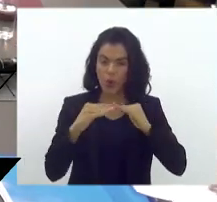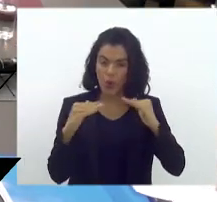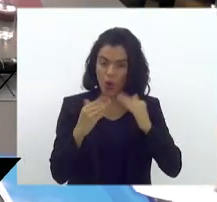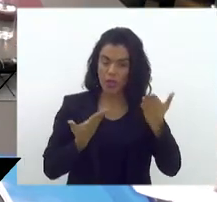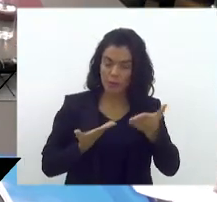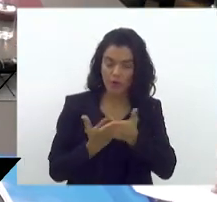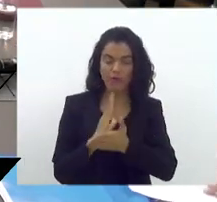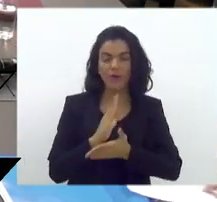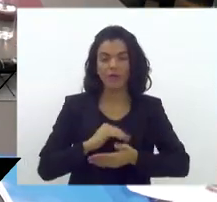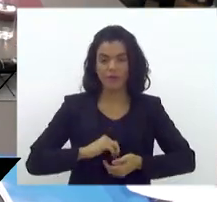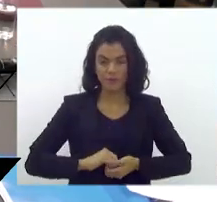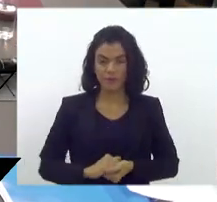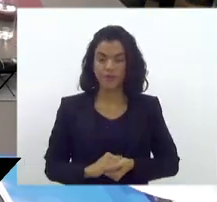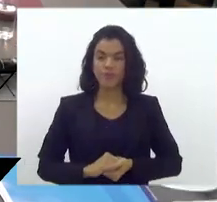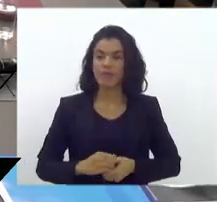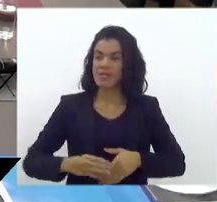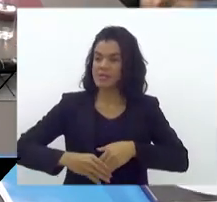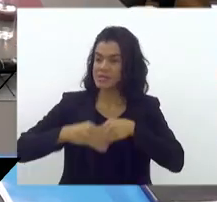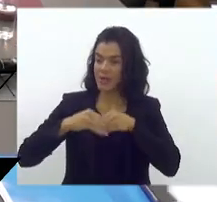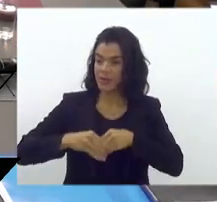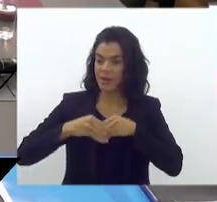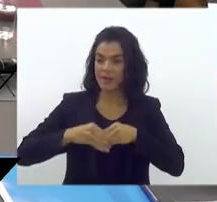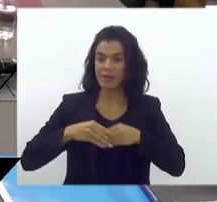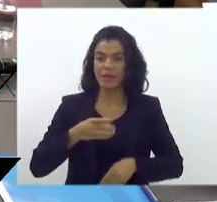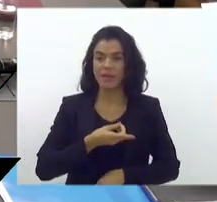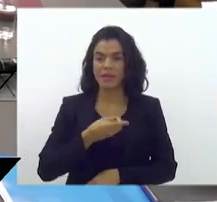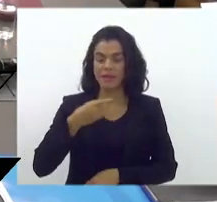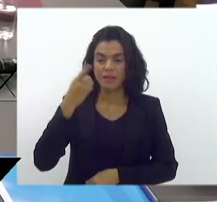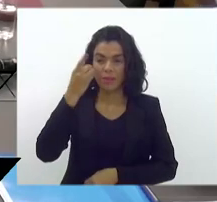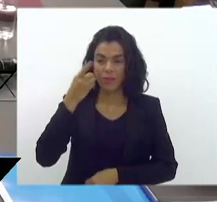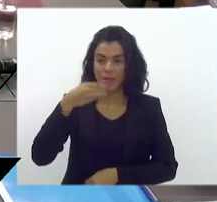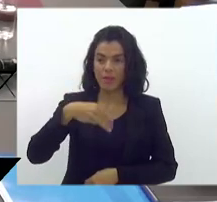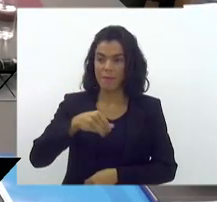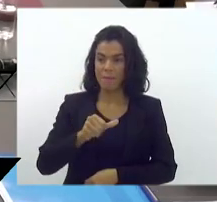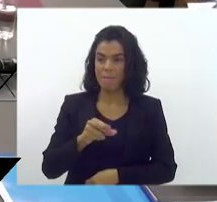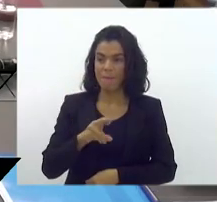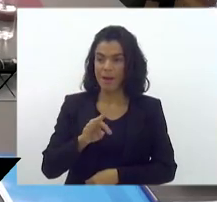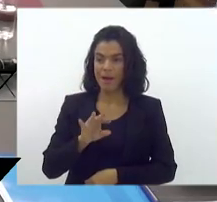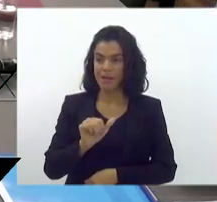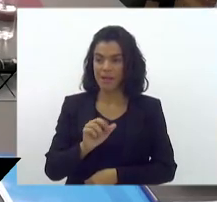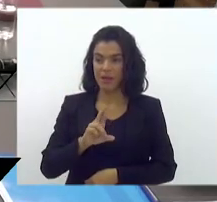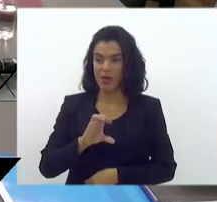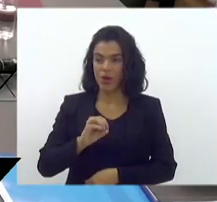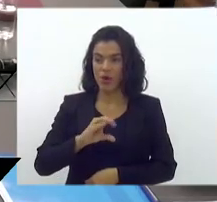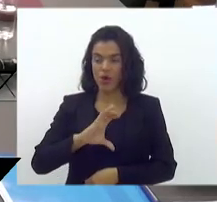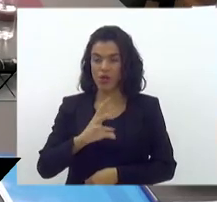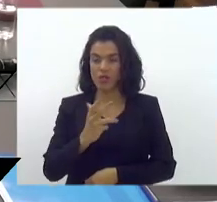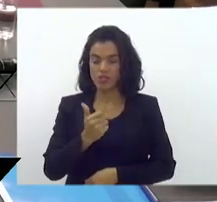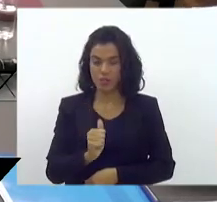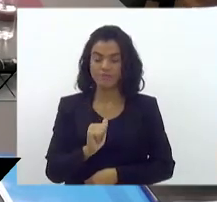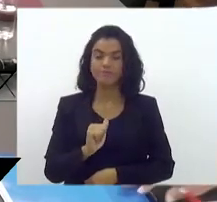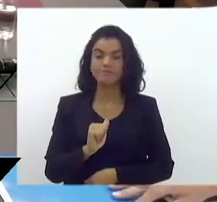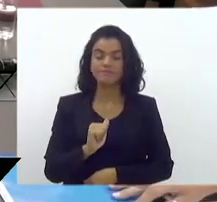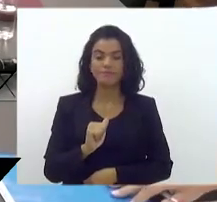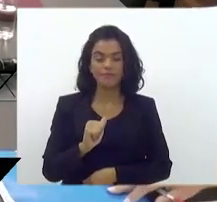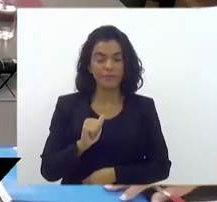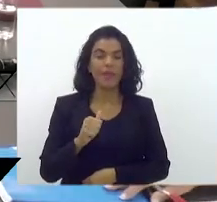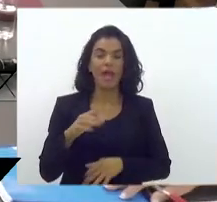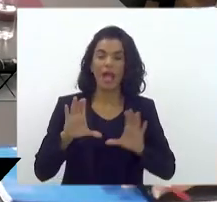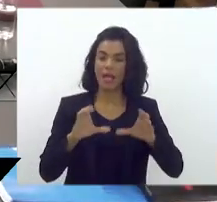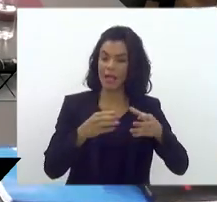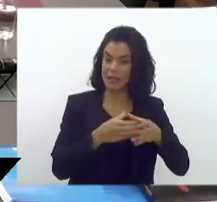estão, aprovado. Saudar aqui a deputada Marta Rocha pela sensibilidade do projeto. De fato, sei que a carreira, a